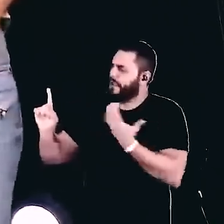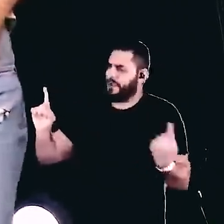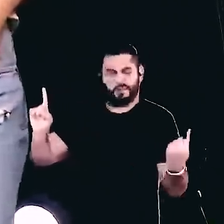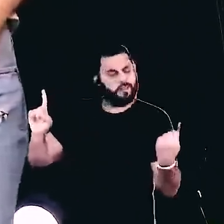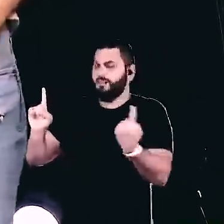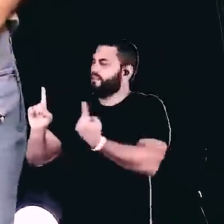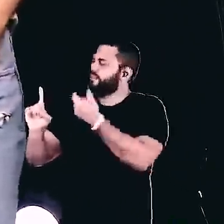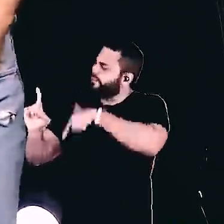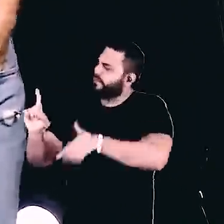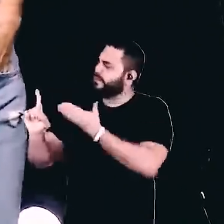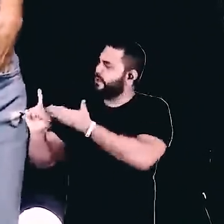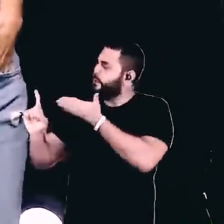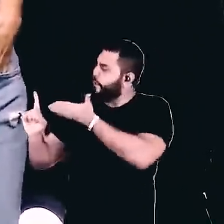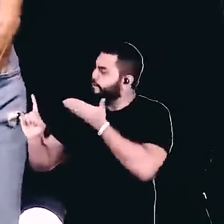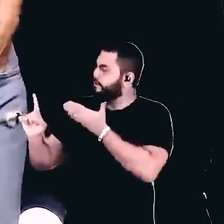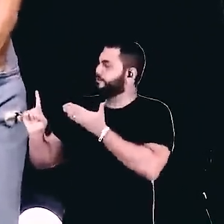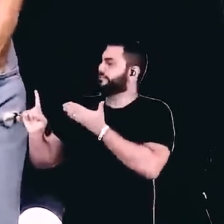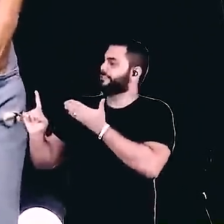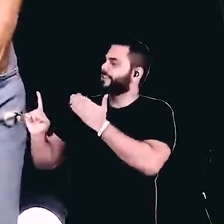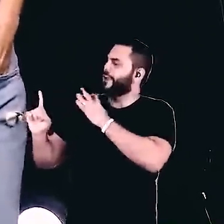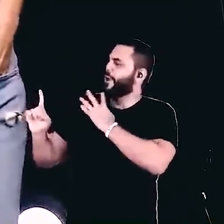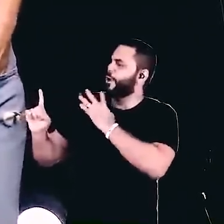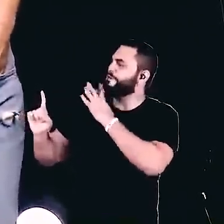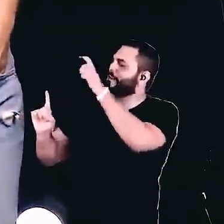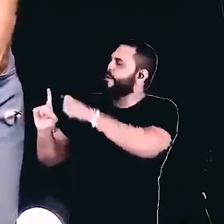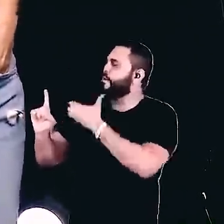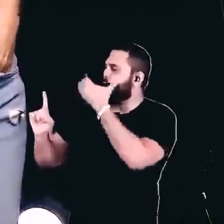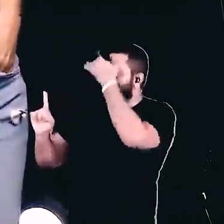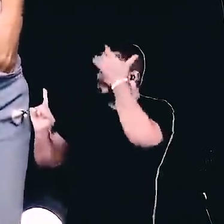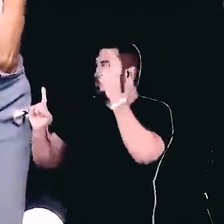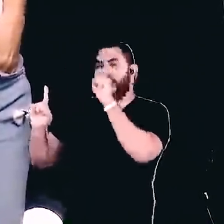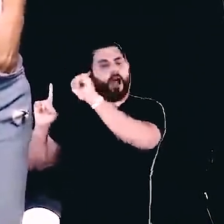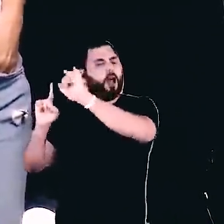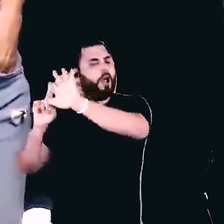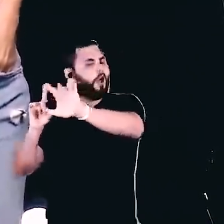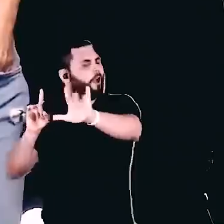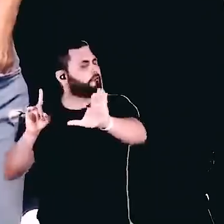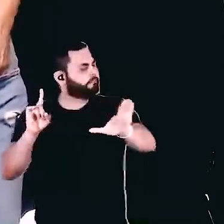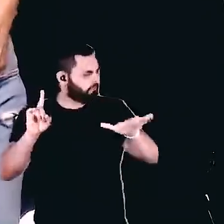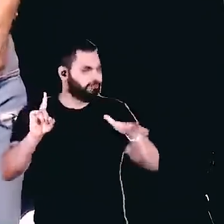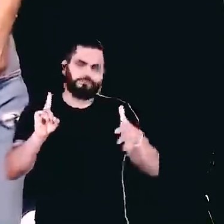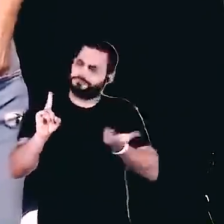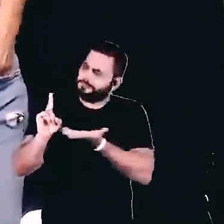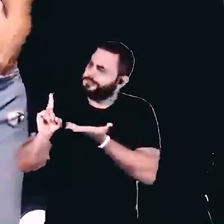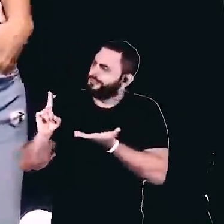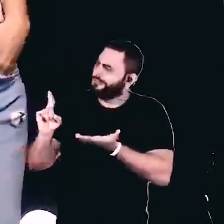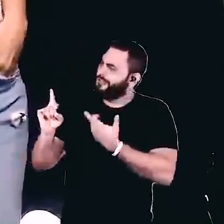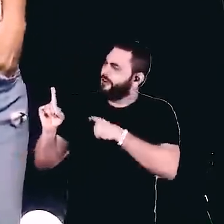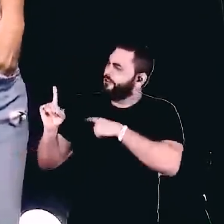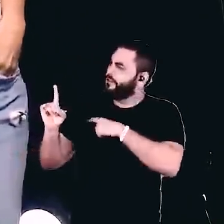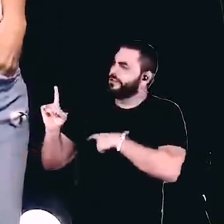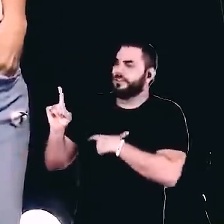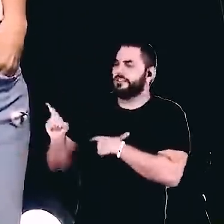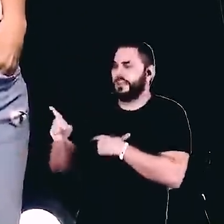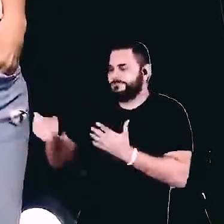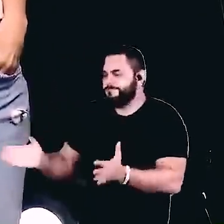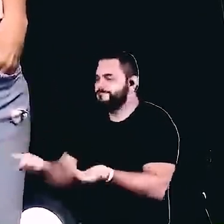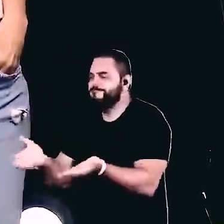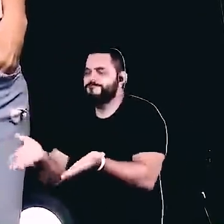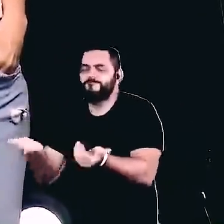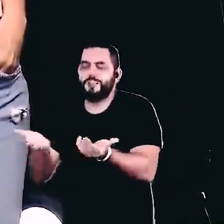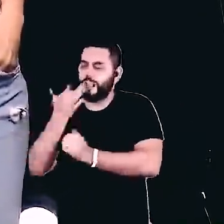Onésimo, porque a tua reputação é de um homem que abençoa as pessoas. Sabe, você tem reanimado os santos em